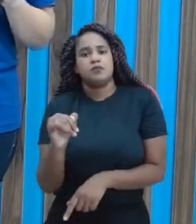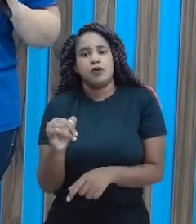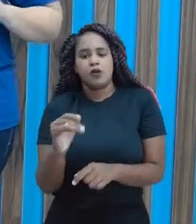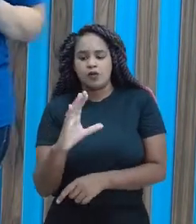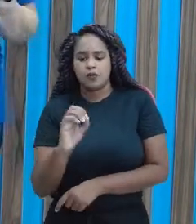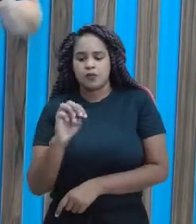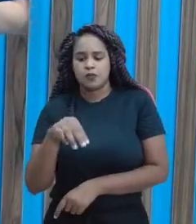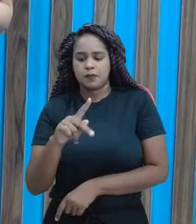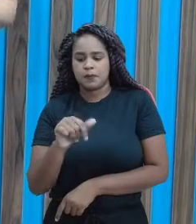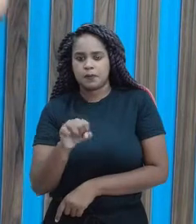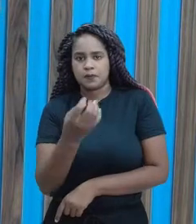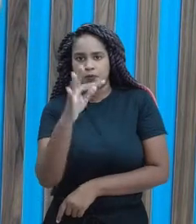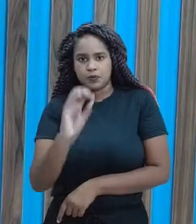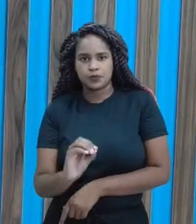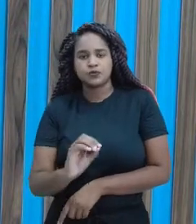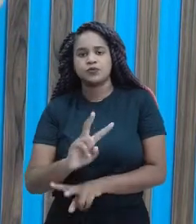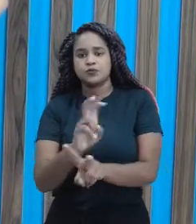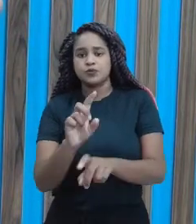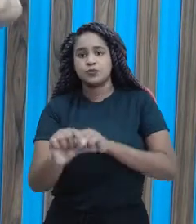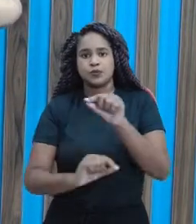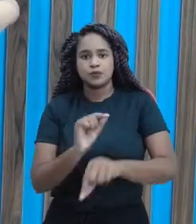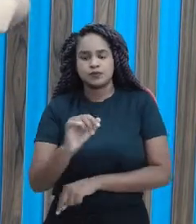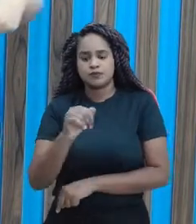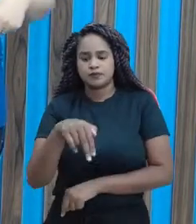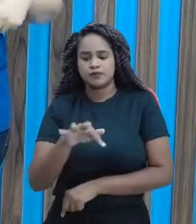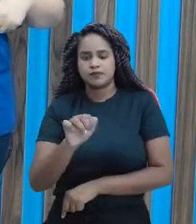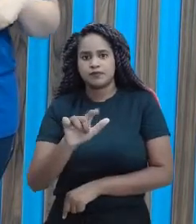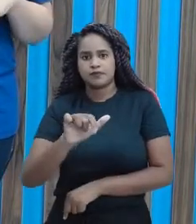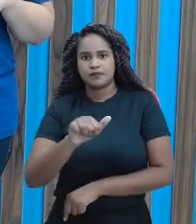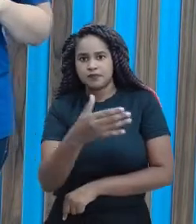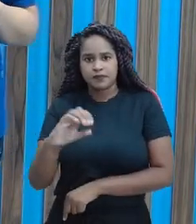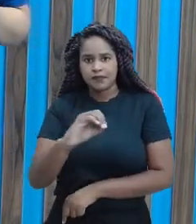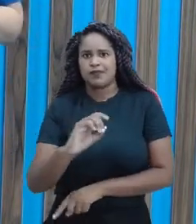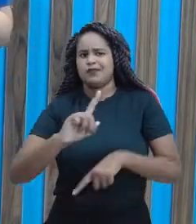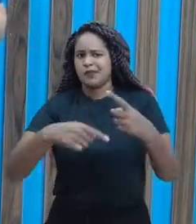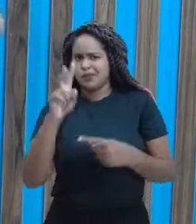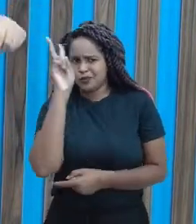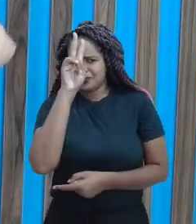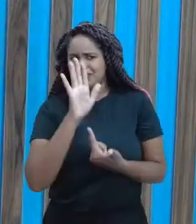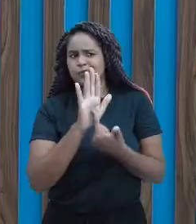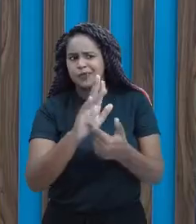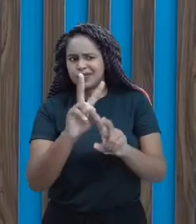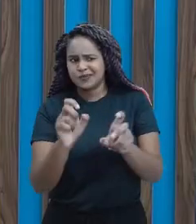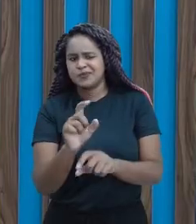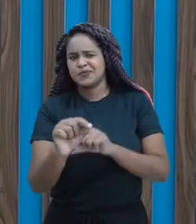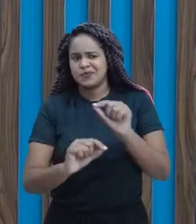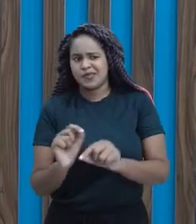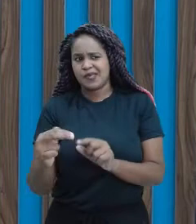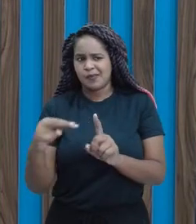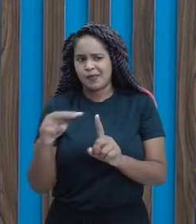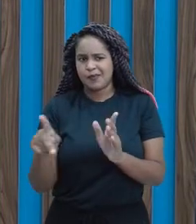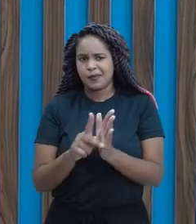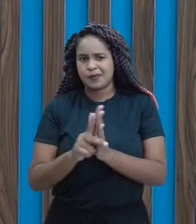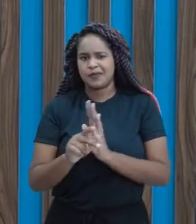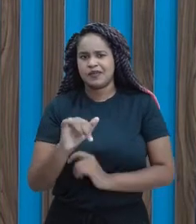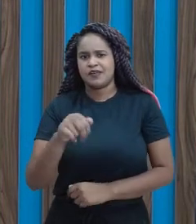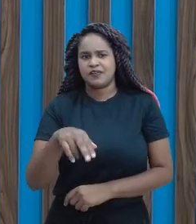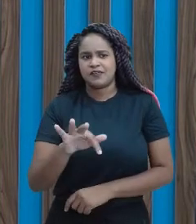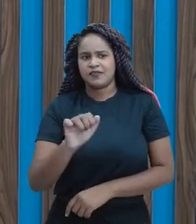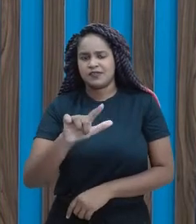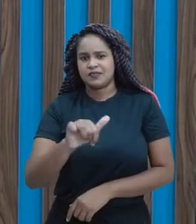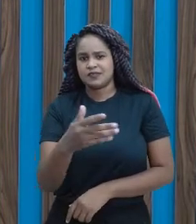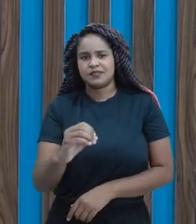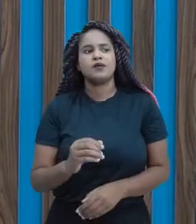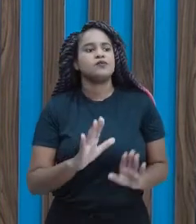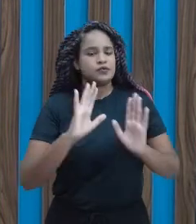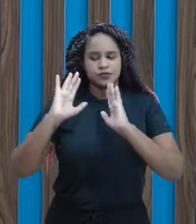E também trabalhando com a ideia inflacionária. Eu posso até dar uma aula de história depois falando sobre essa noção de inflação. Já está convidada. Já né? estou